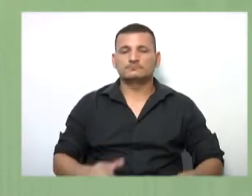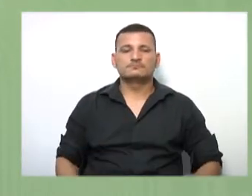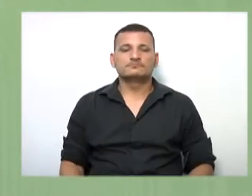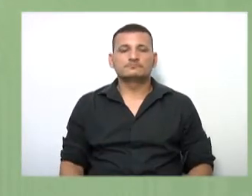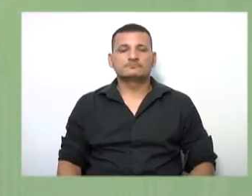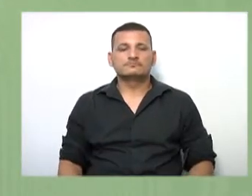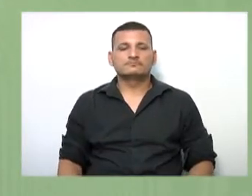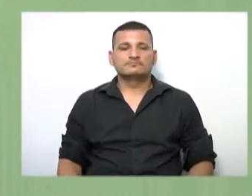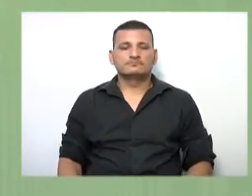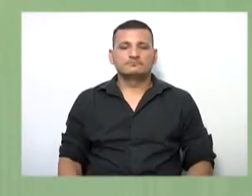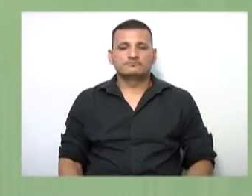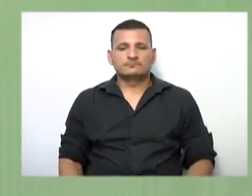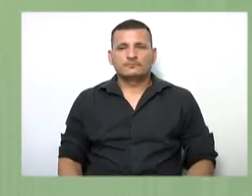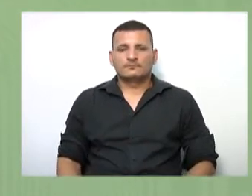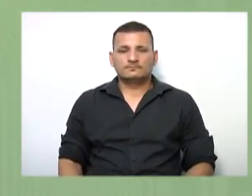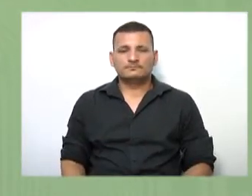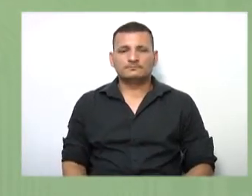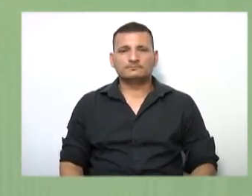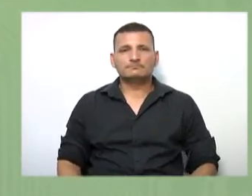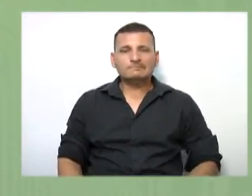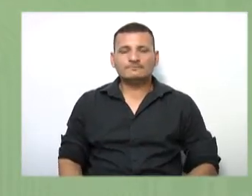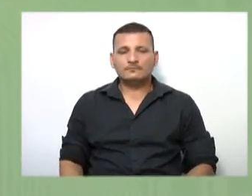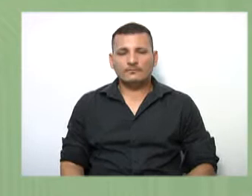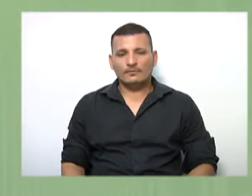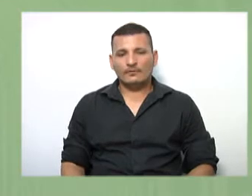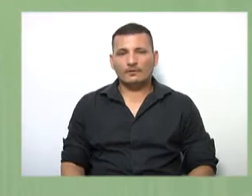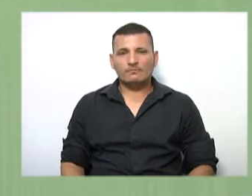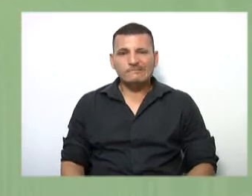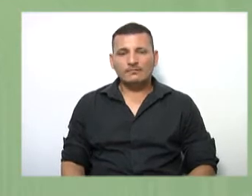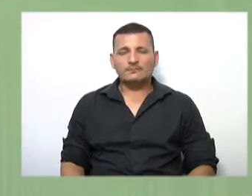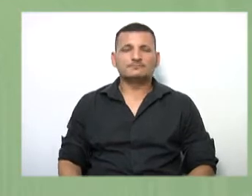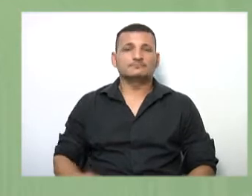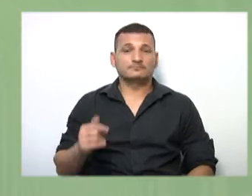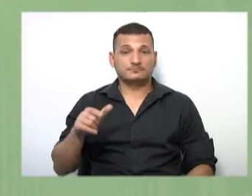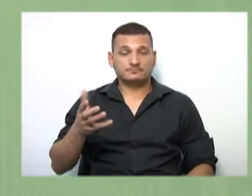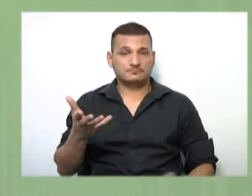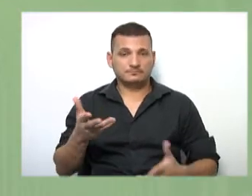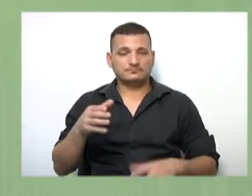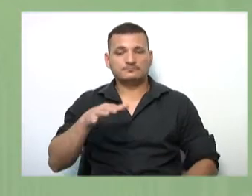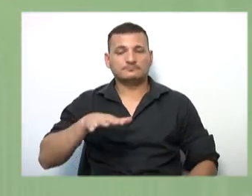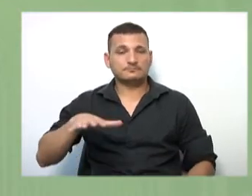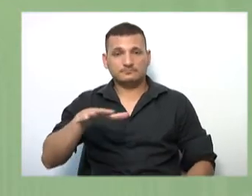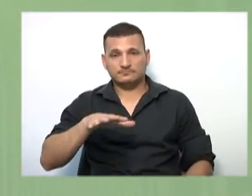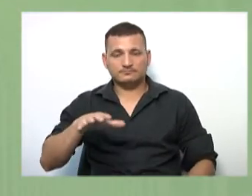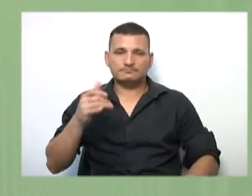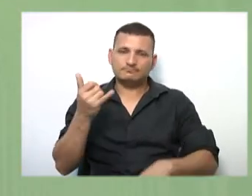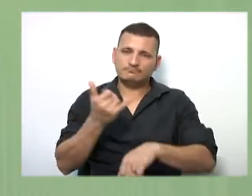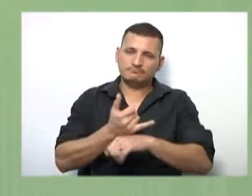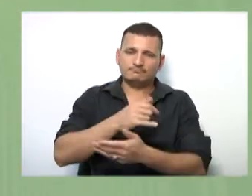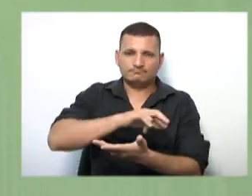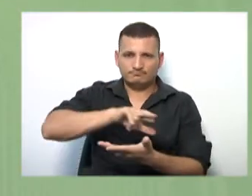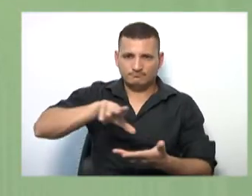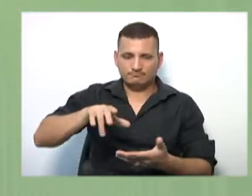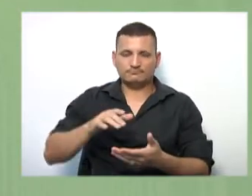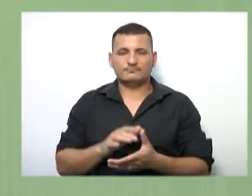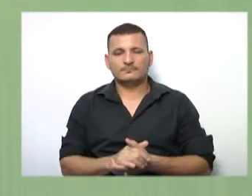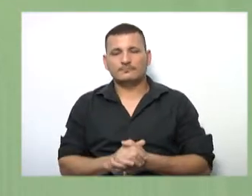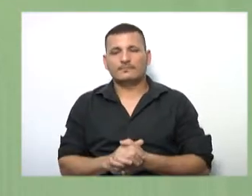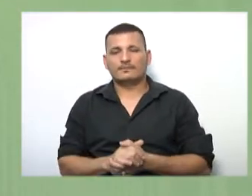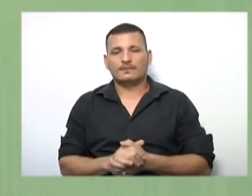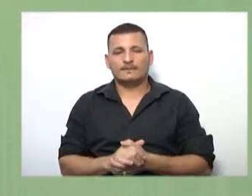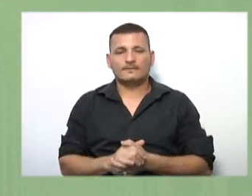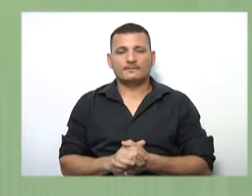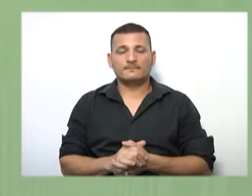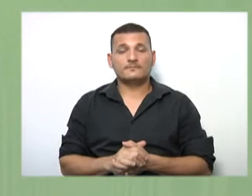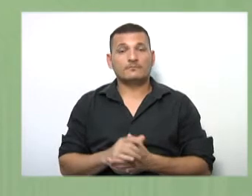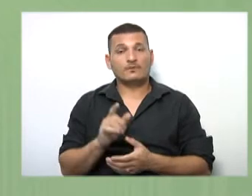Bem, partindo para o ramo mineral, a grande questão das cooperativas minerais é a valorização do